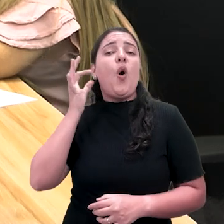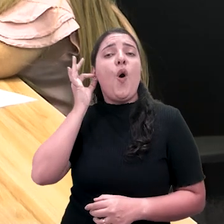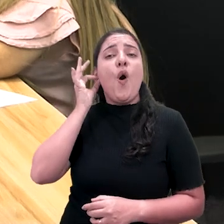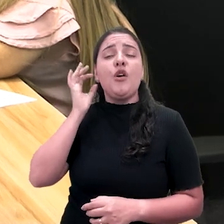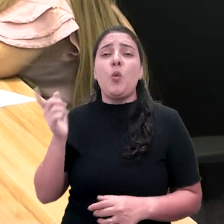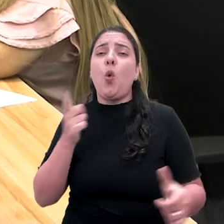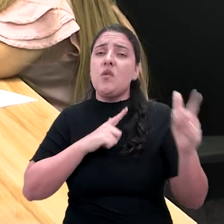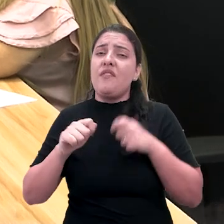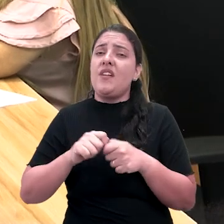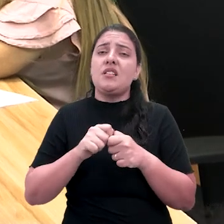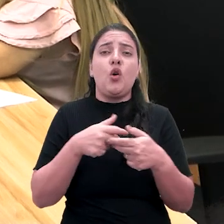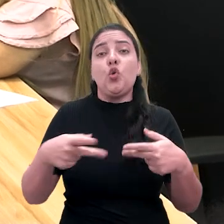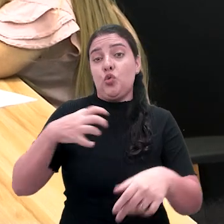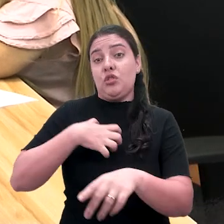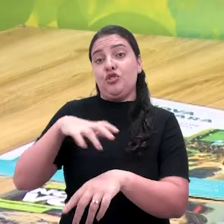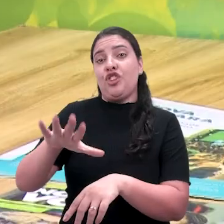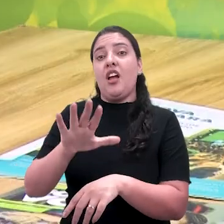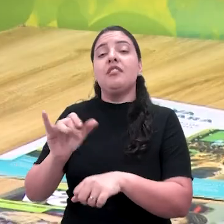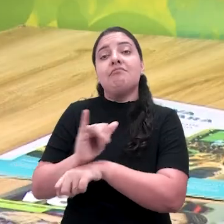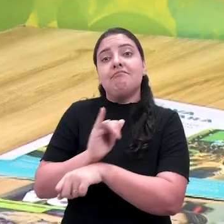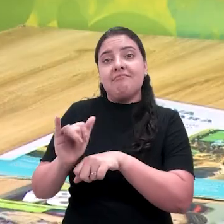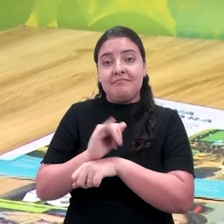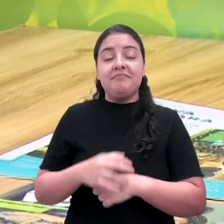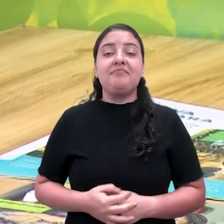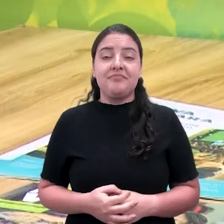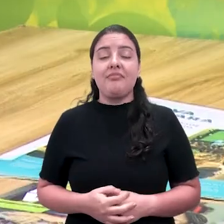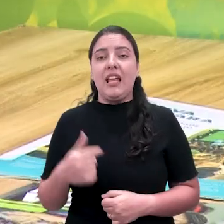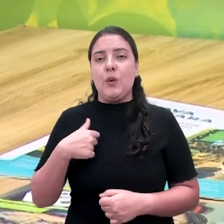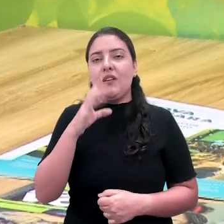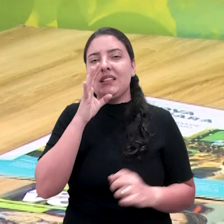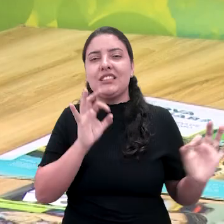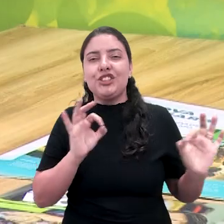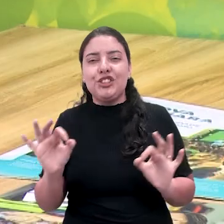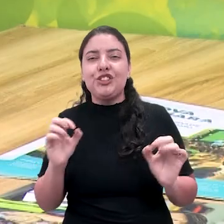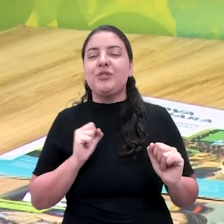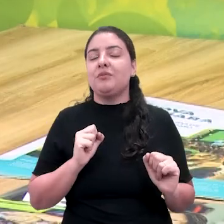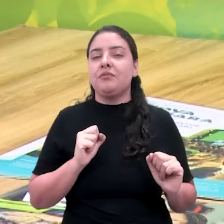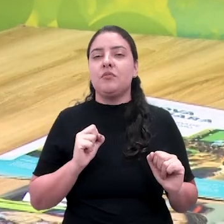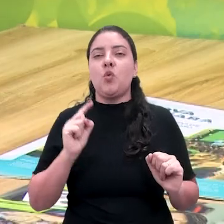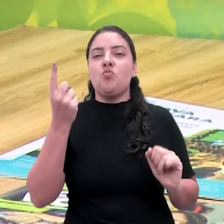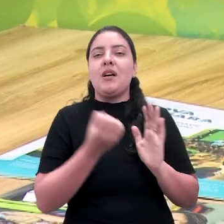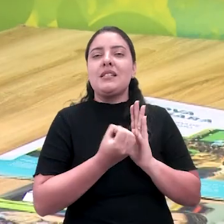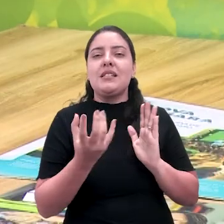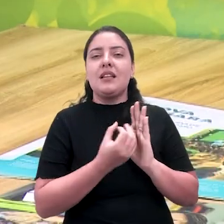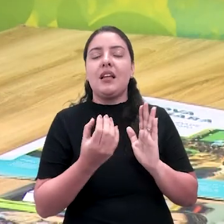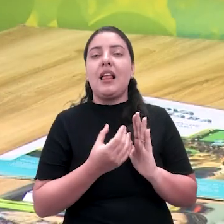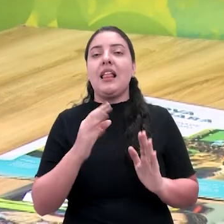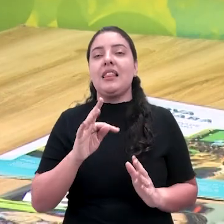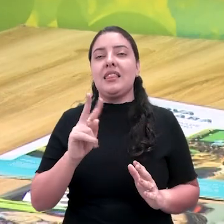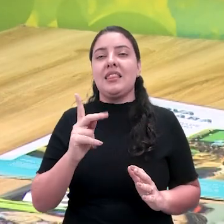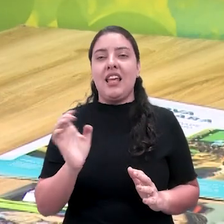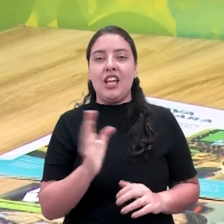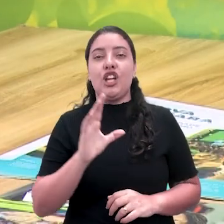Exatamente. consegue fazer tudo do seu jeito. Exatamente. Eu tava assistindo uma série, não sei se você já assistiu, The Chosen, né?